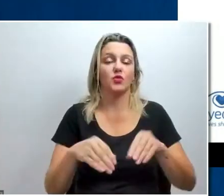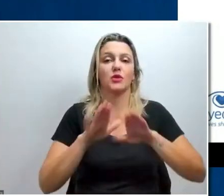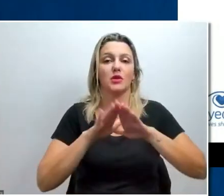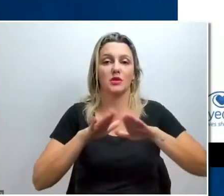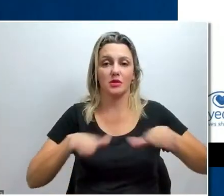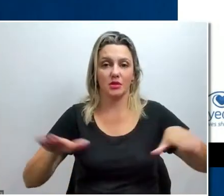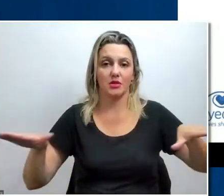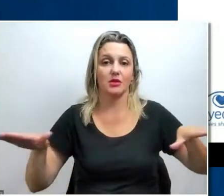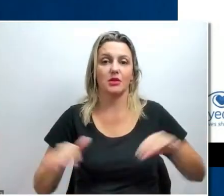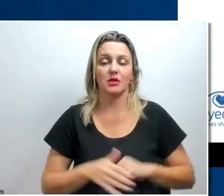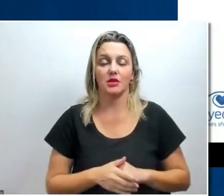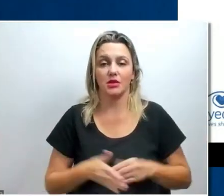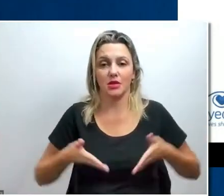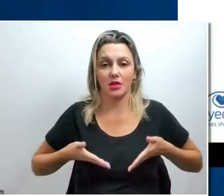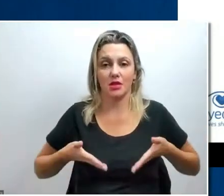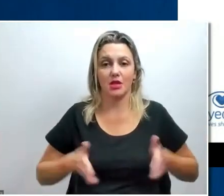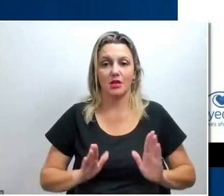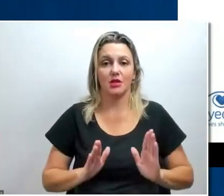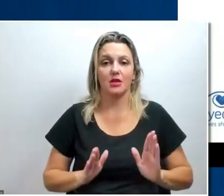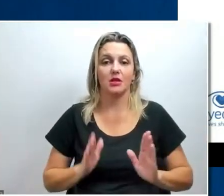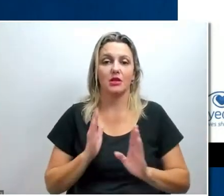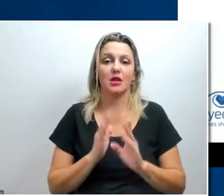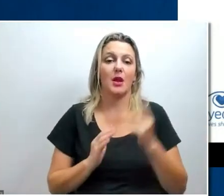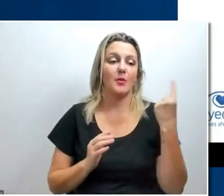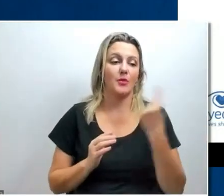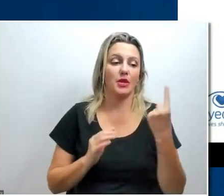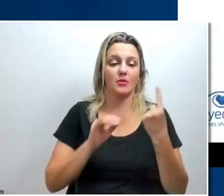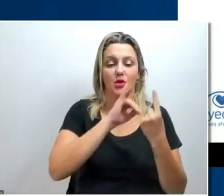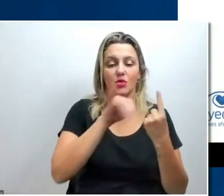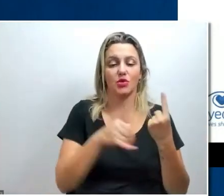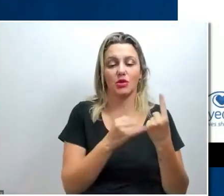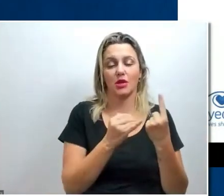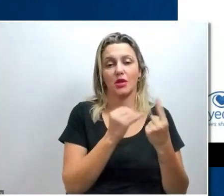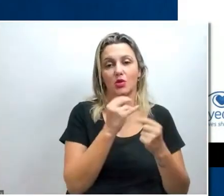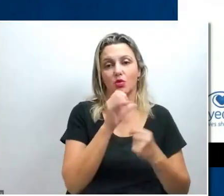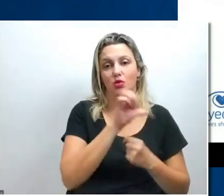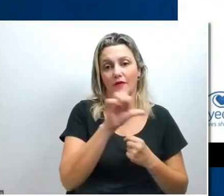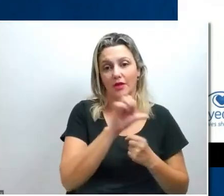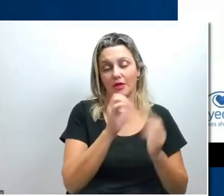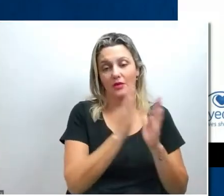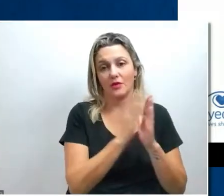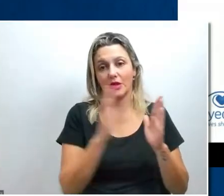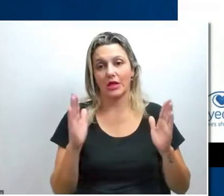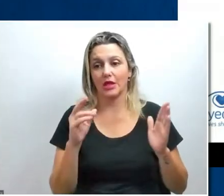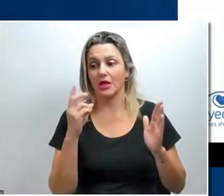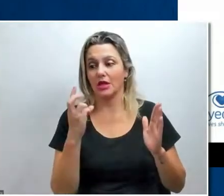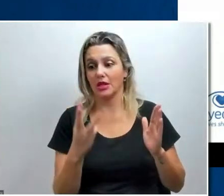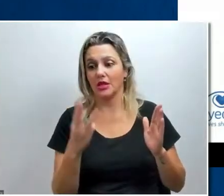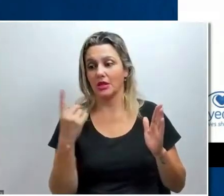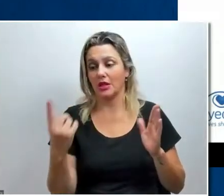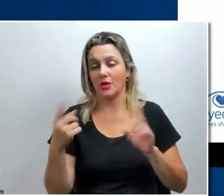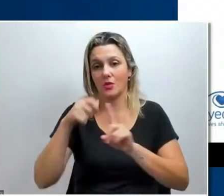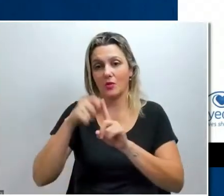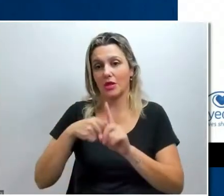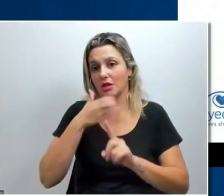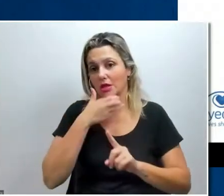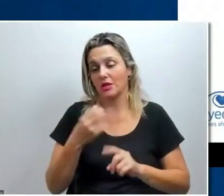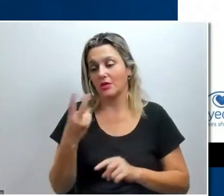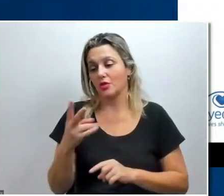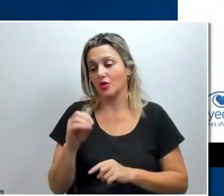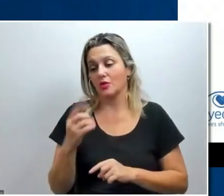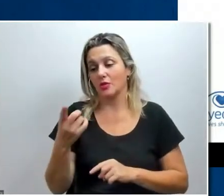que nasceram entre 1º de janeiro de 99 e 31 de dezembro de 2010, todas as crianças